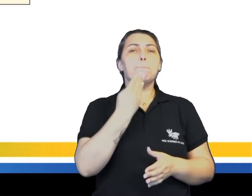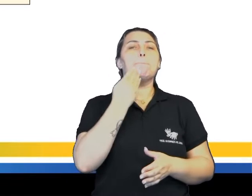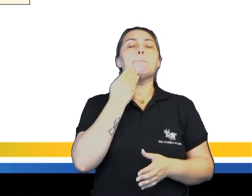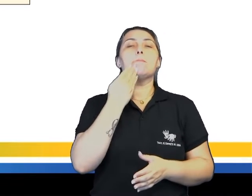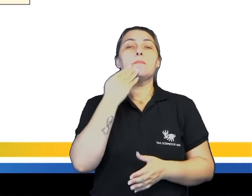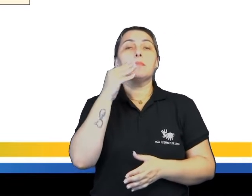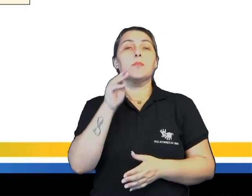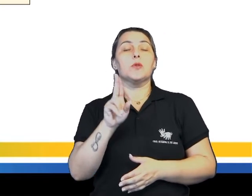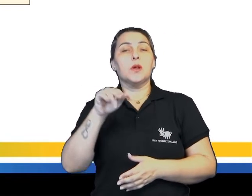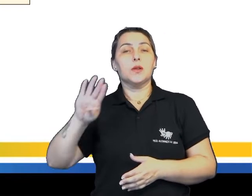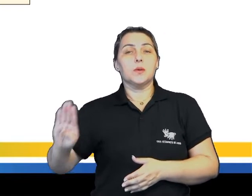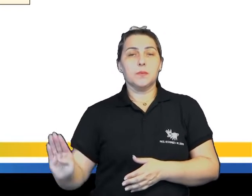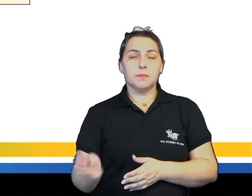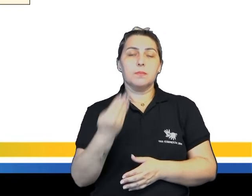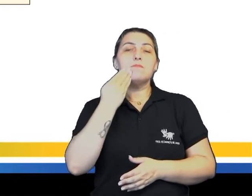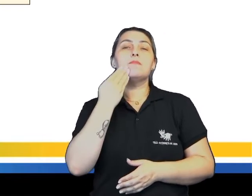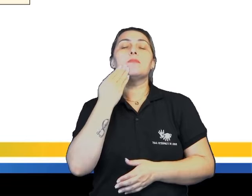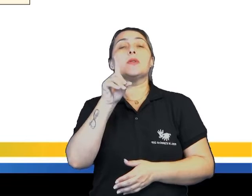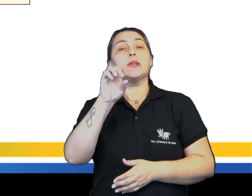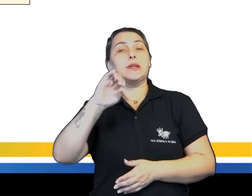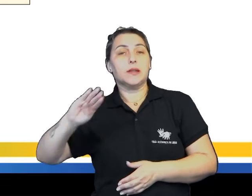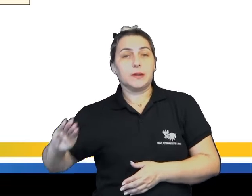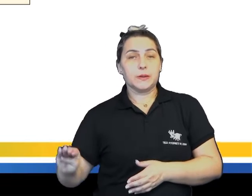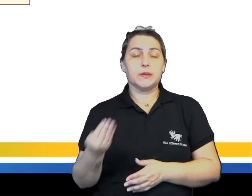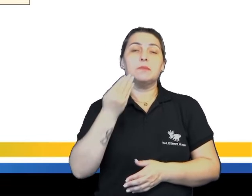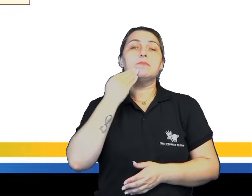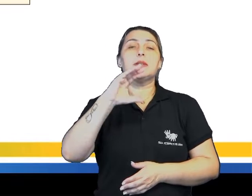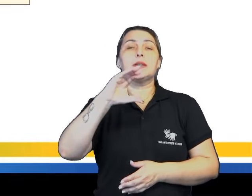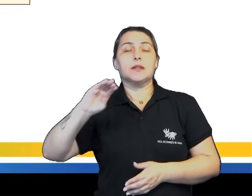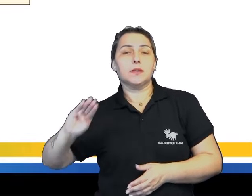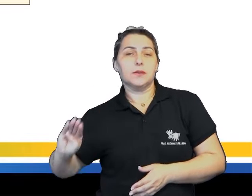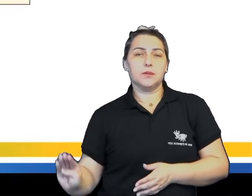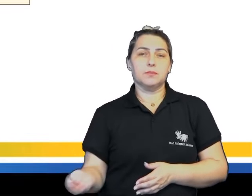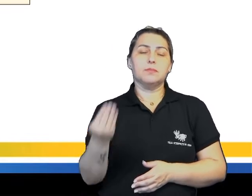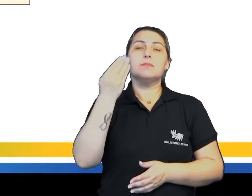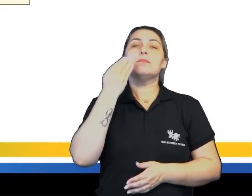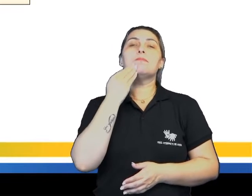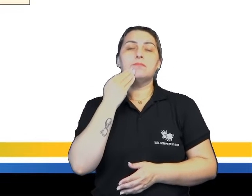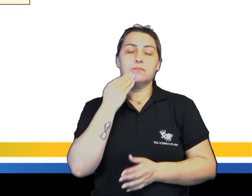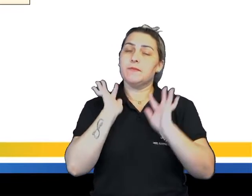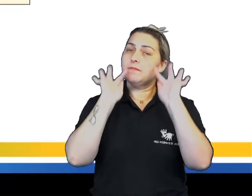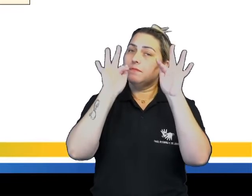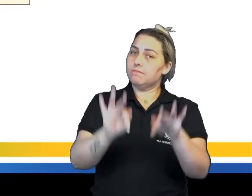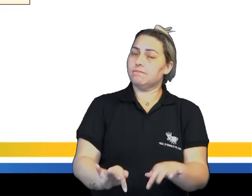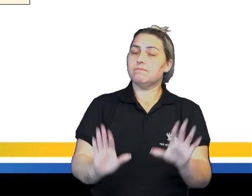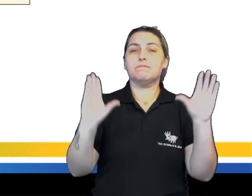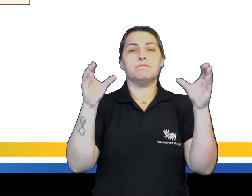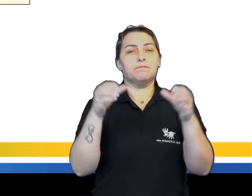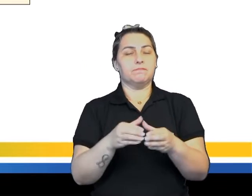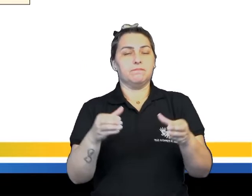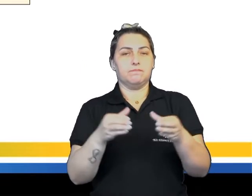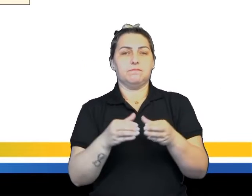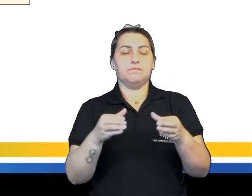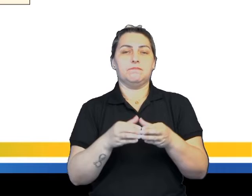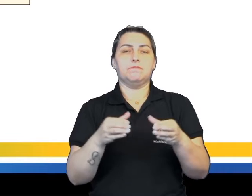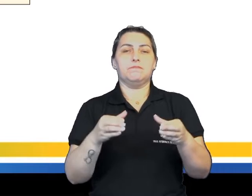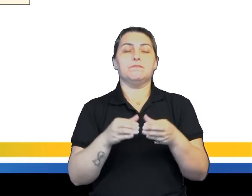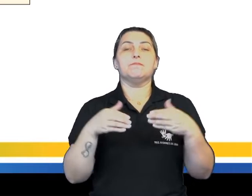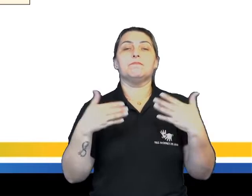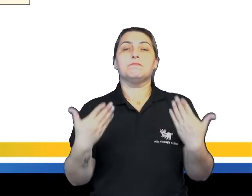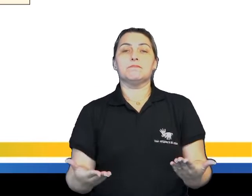ter unidade de milhão, dezena de milhão, centena de milhão. Encerrou a classe dos milhões, vamos para a